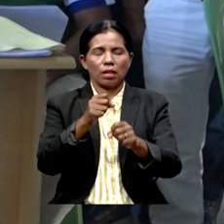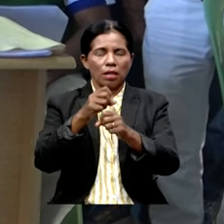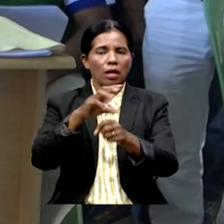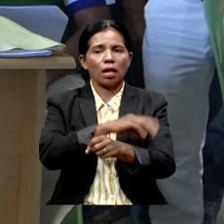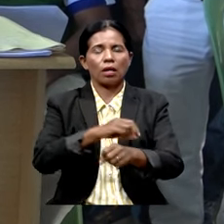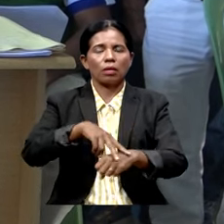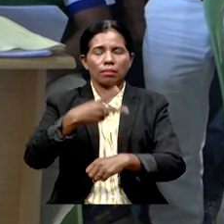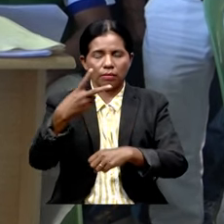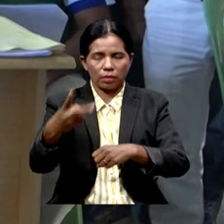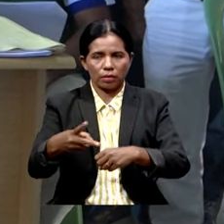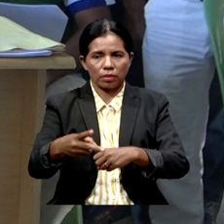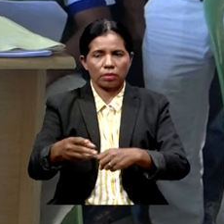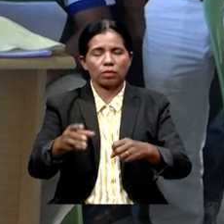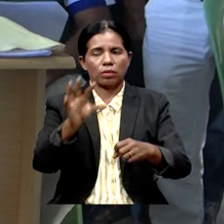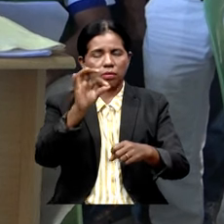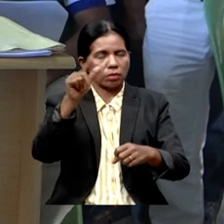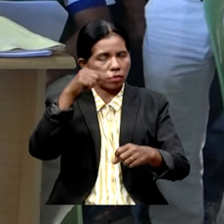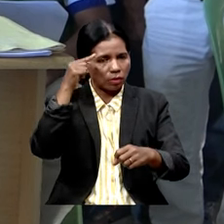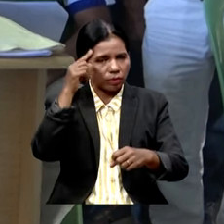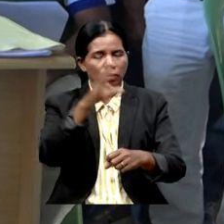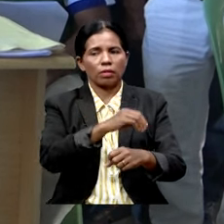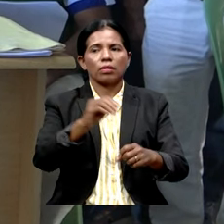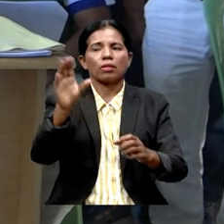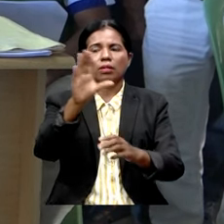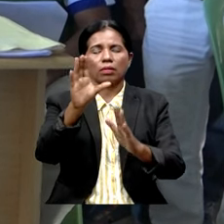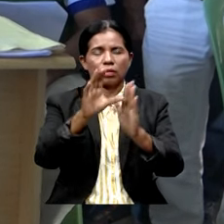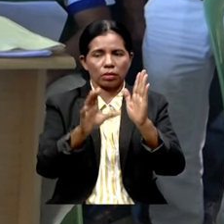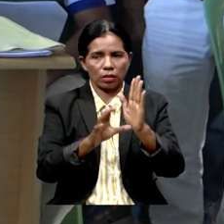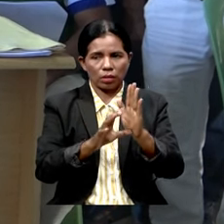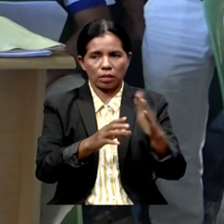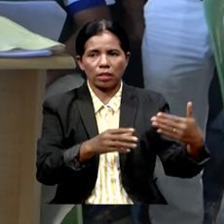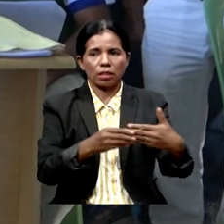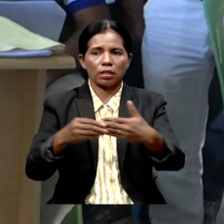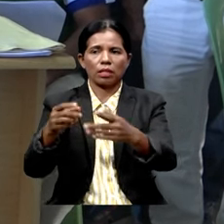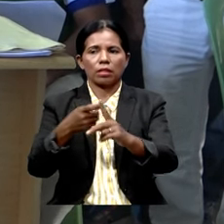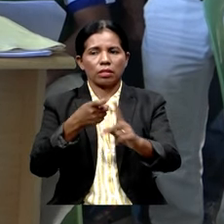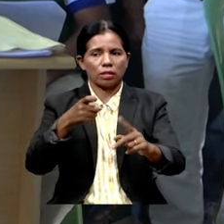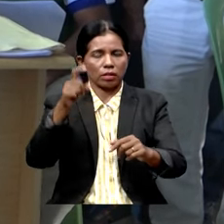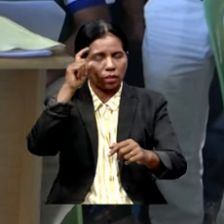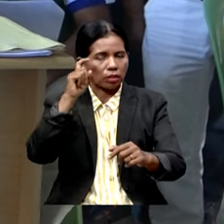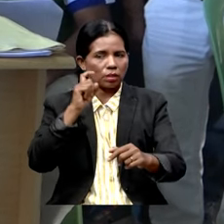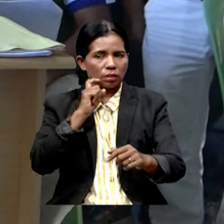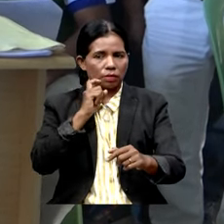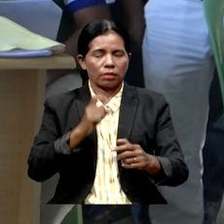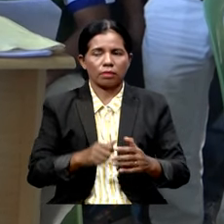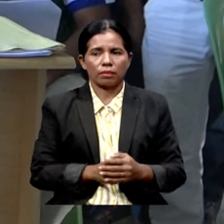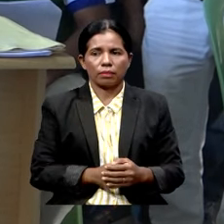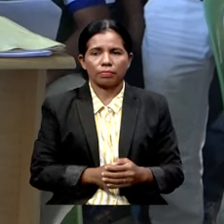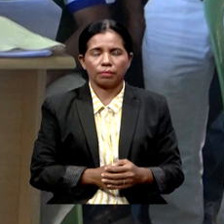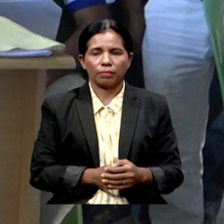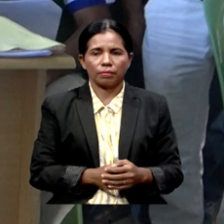imagen, nuno governo constitucional, nebe liderado hoje, Excelência Primeiro